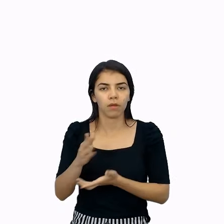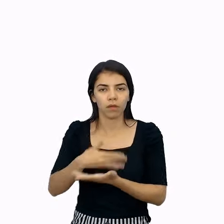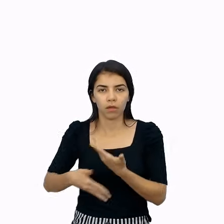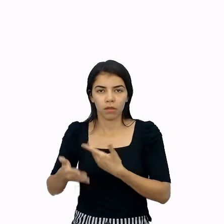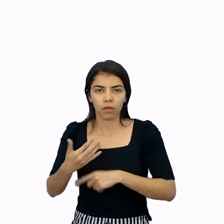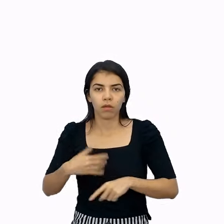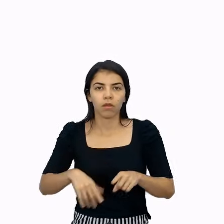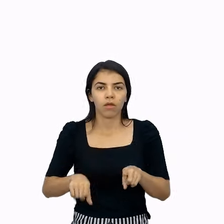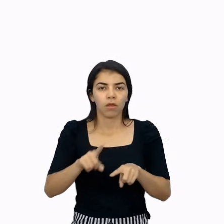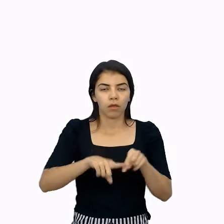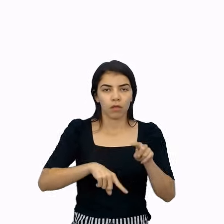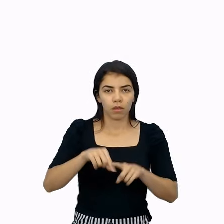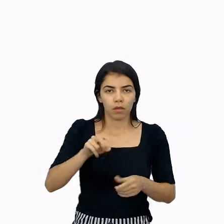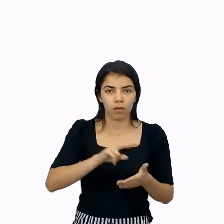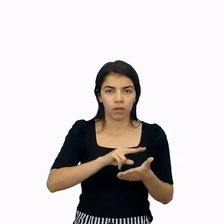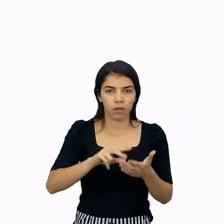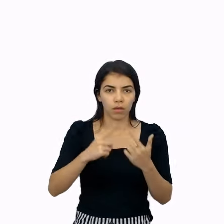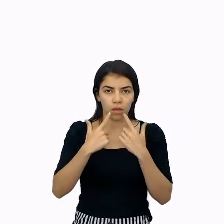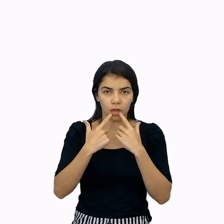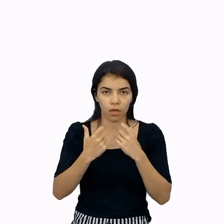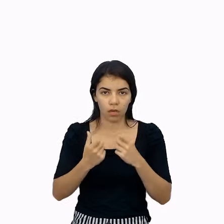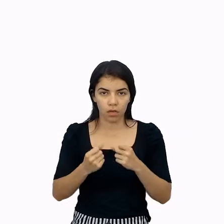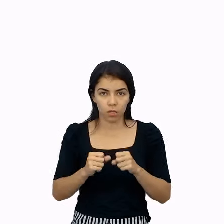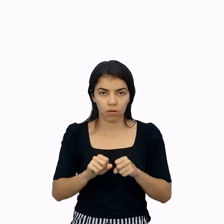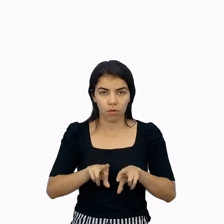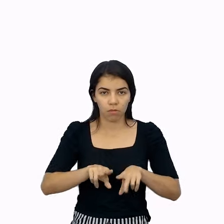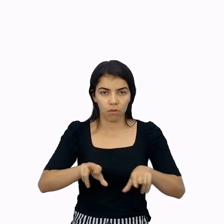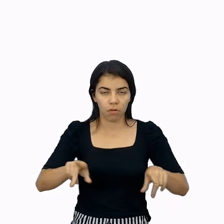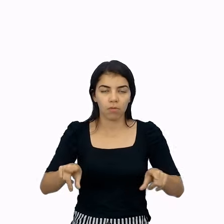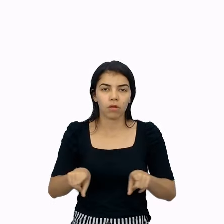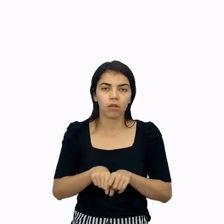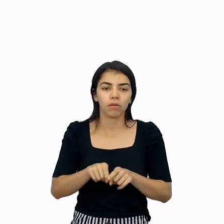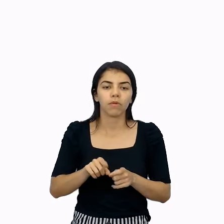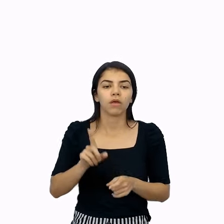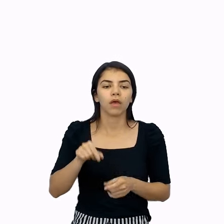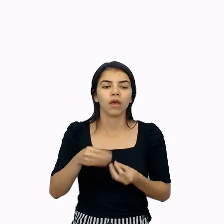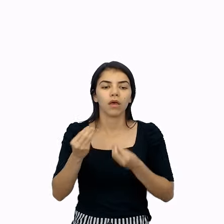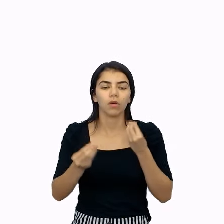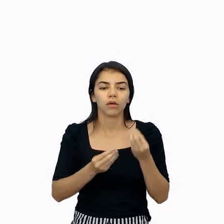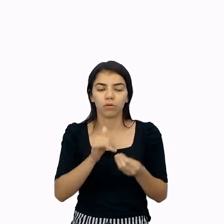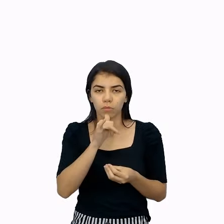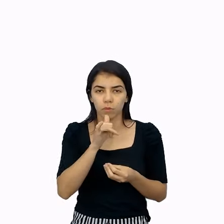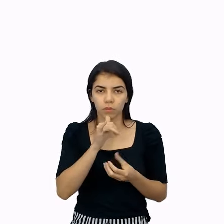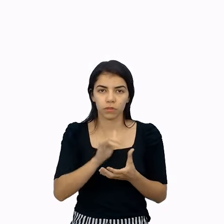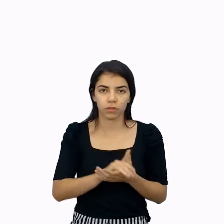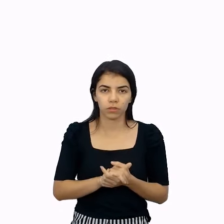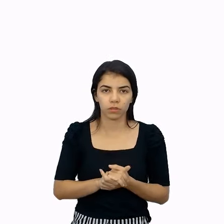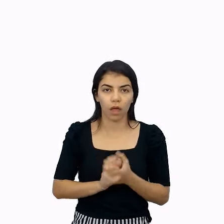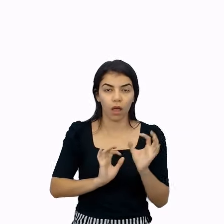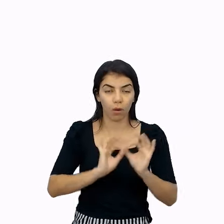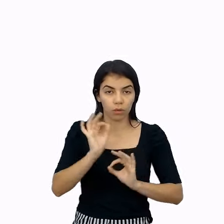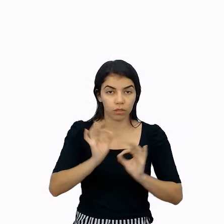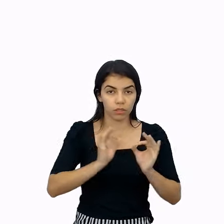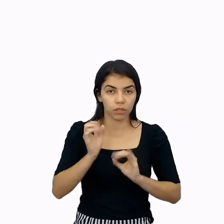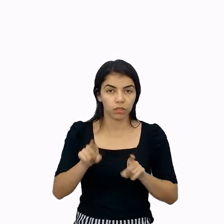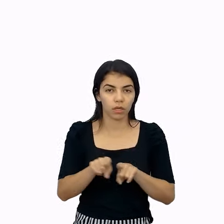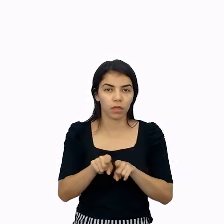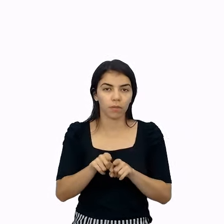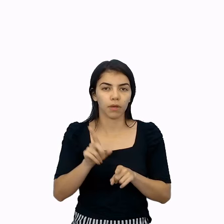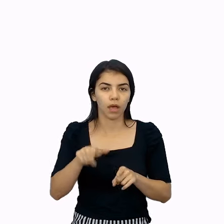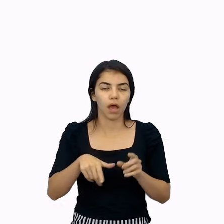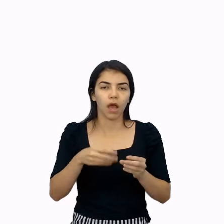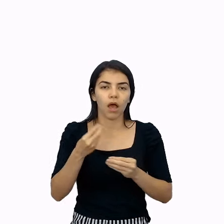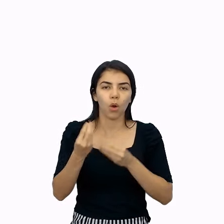elementos linguísticos e extralinguísticos. Então, como será que se dá a organização e os